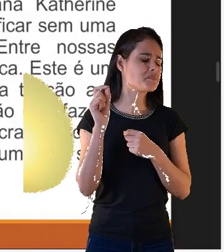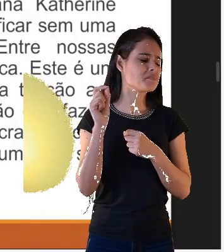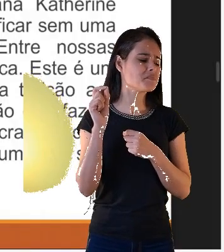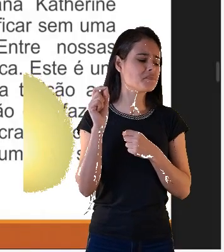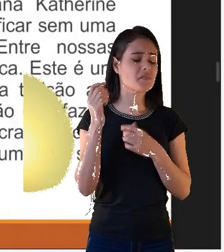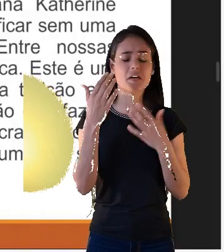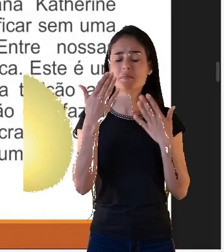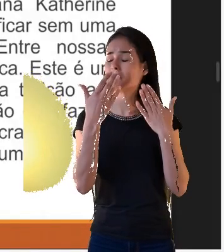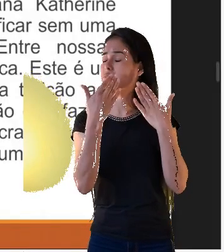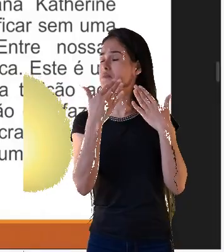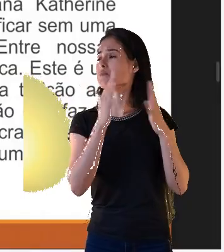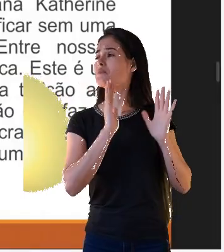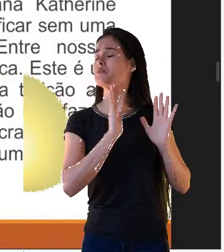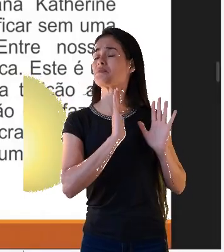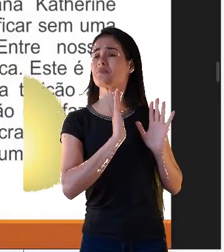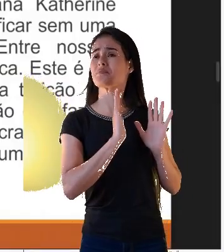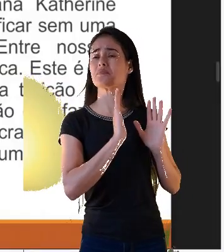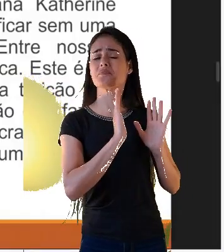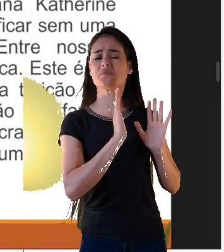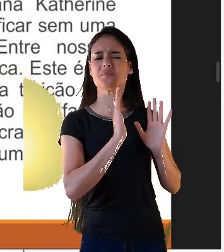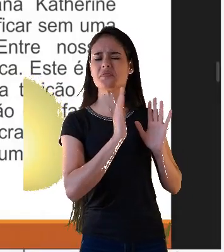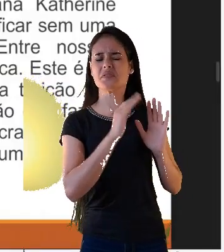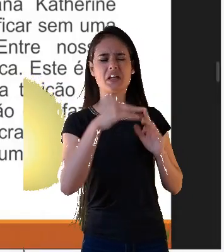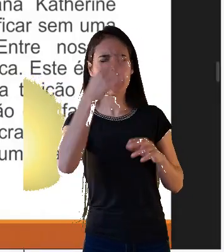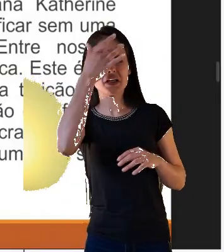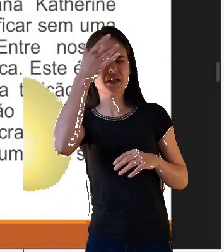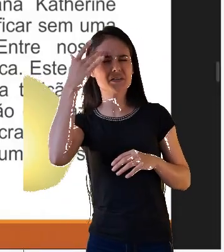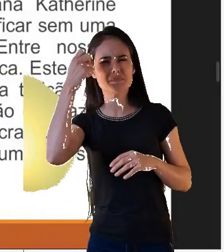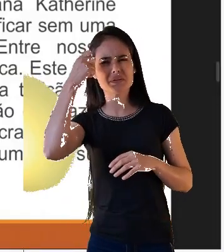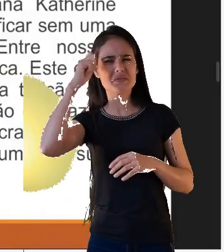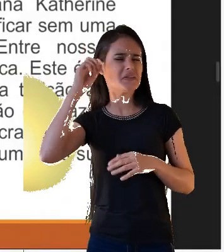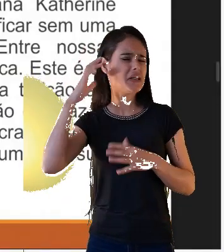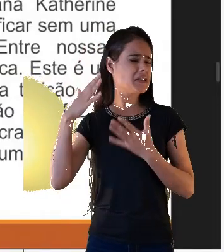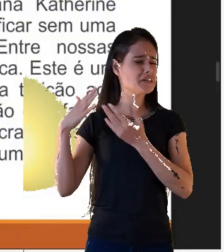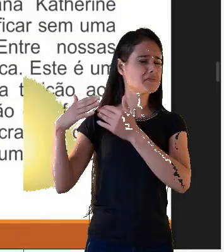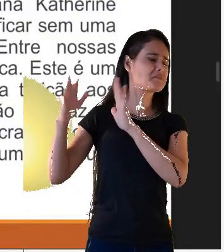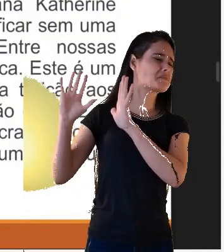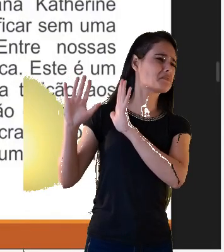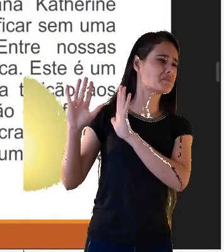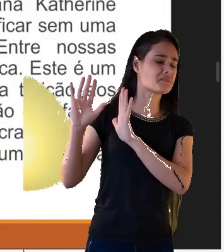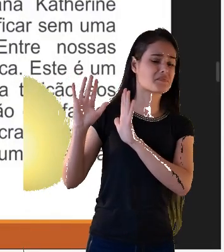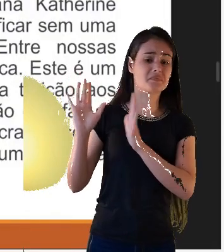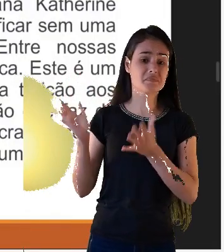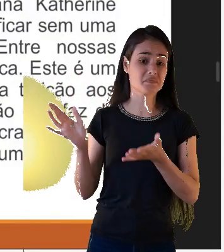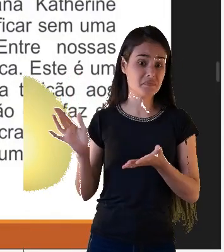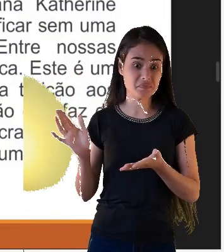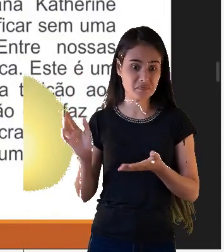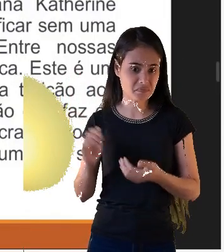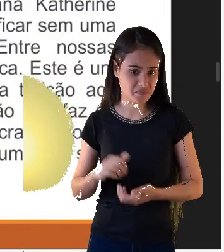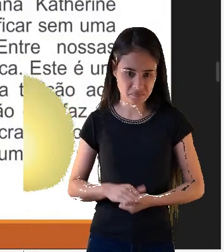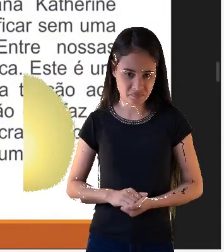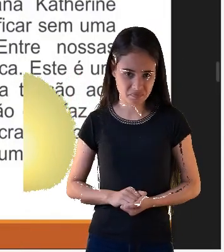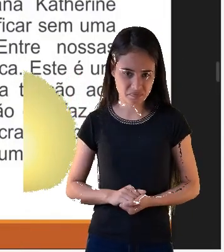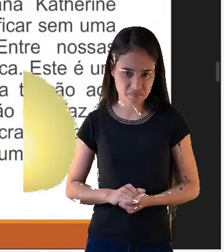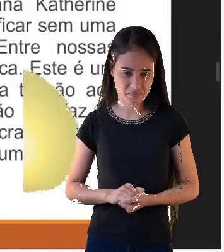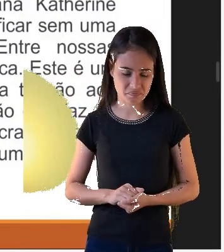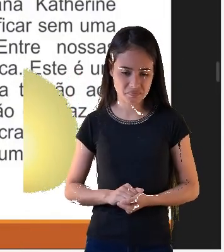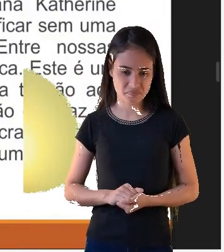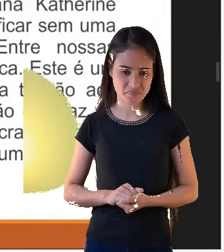mas vocês vão perceber que é uma lei que não teve, assim,